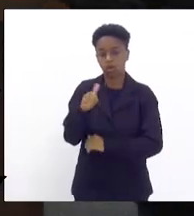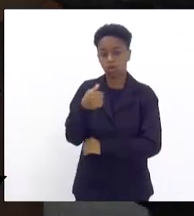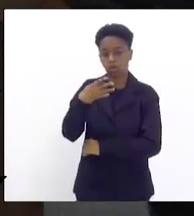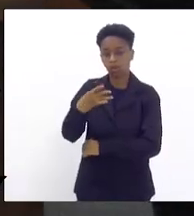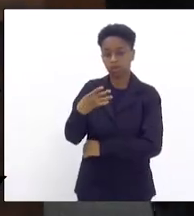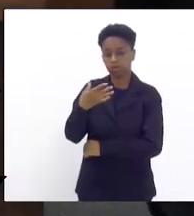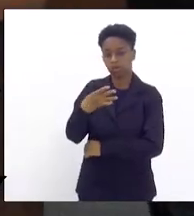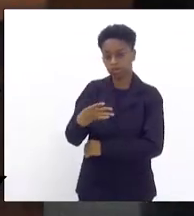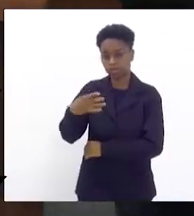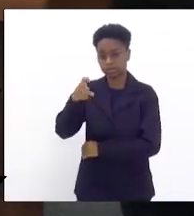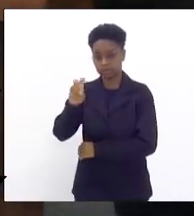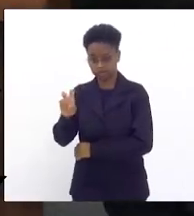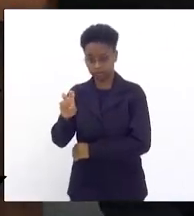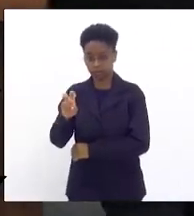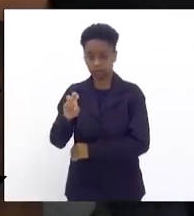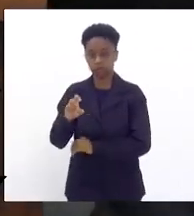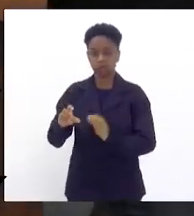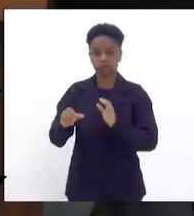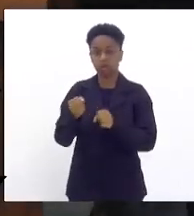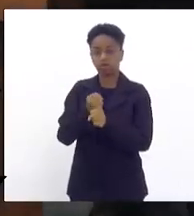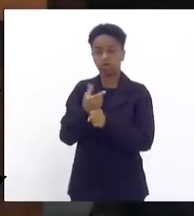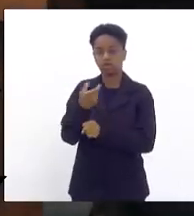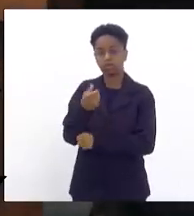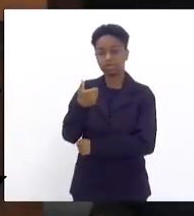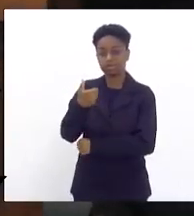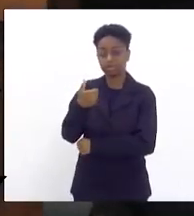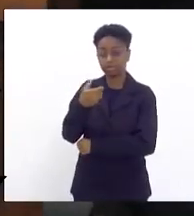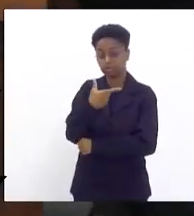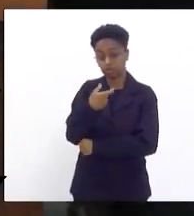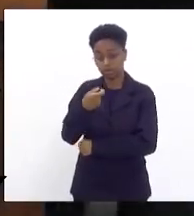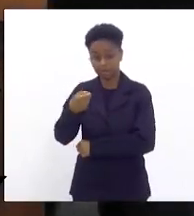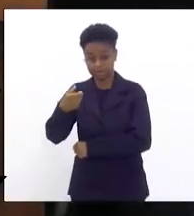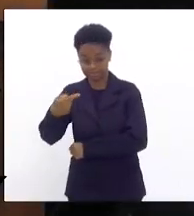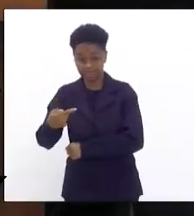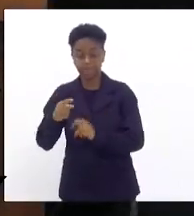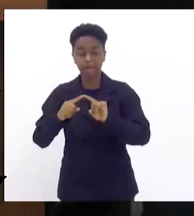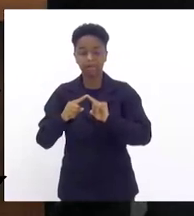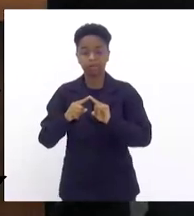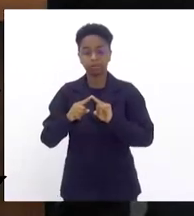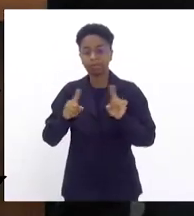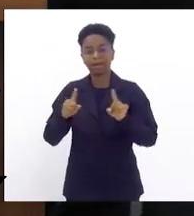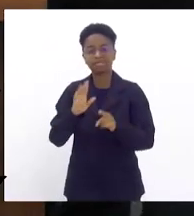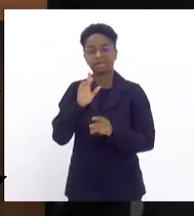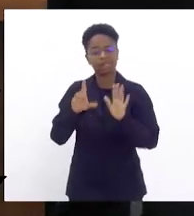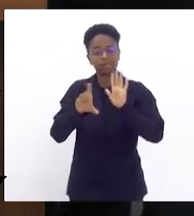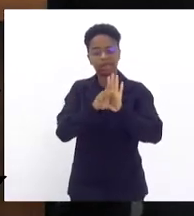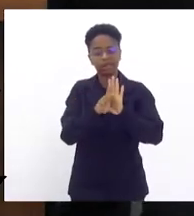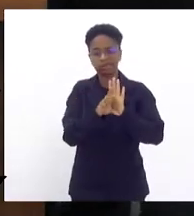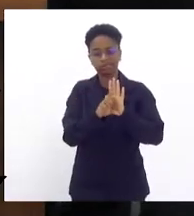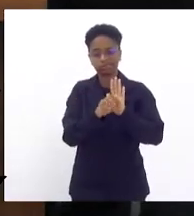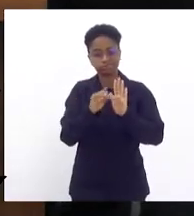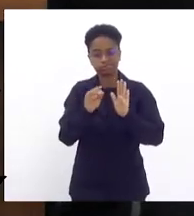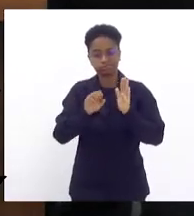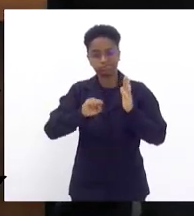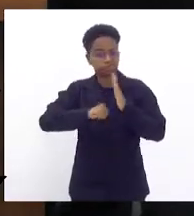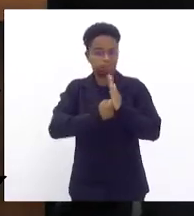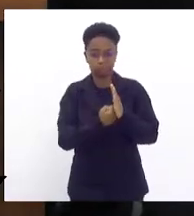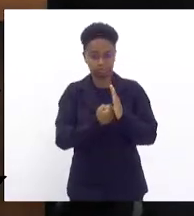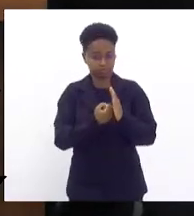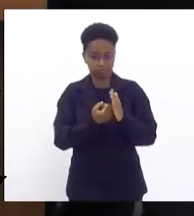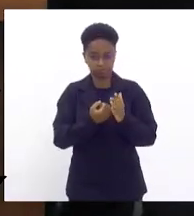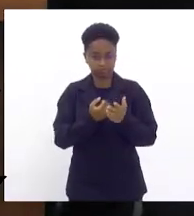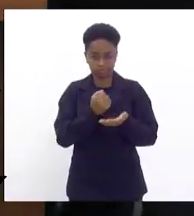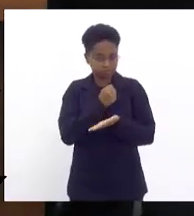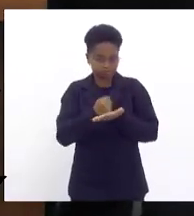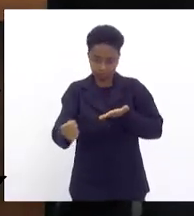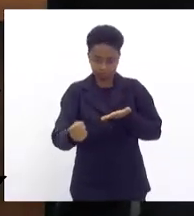de 2007, eles citam alguns artigos. Só que essa lei já caducou há muito tempo. Hoje a gente tem um regulamento que